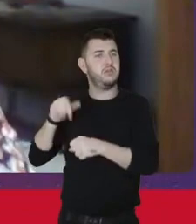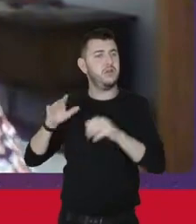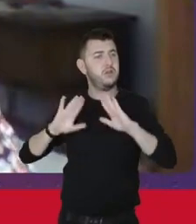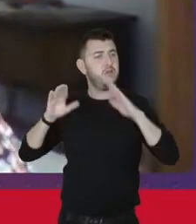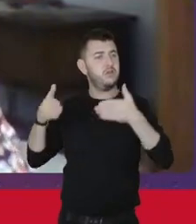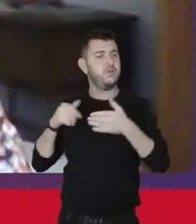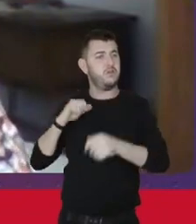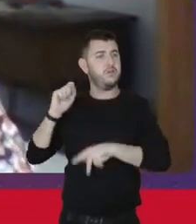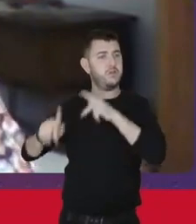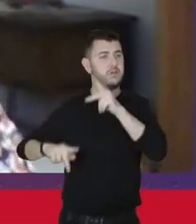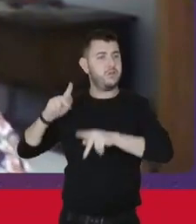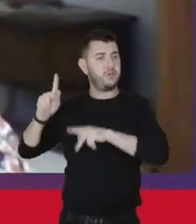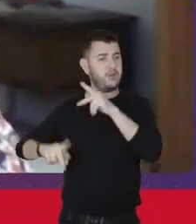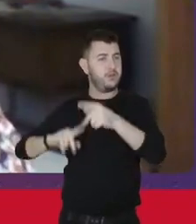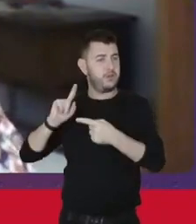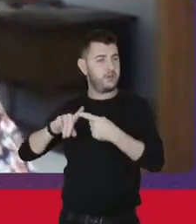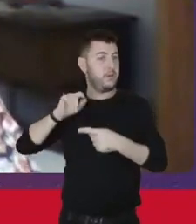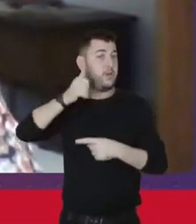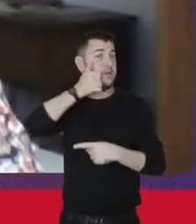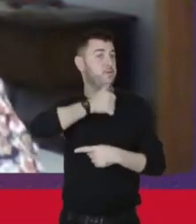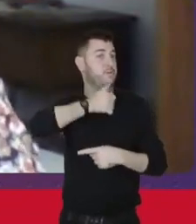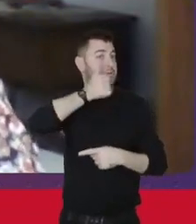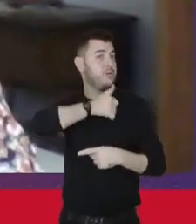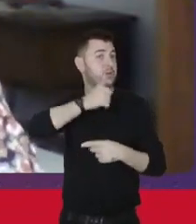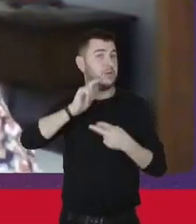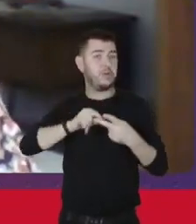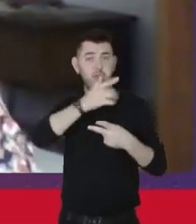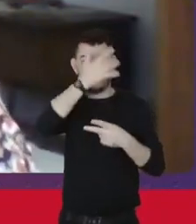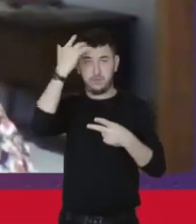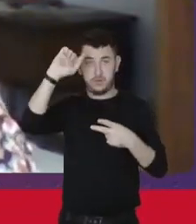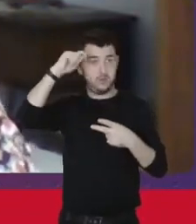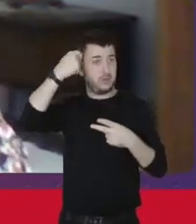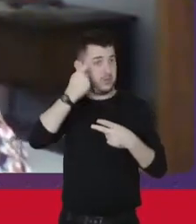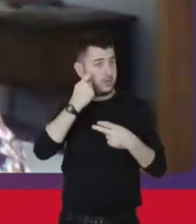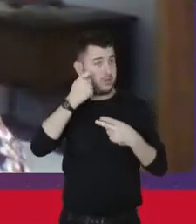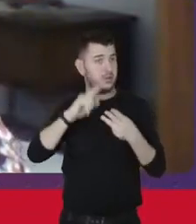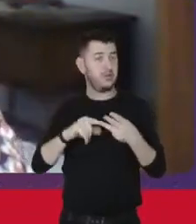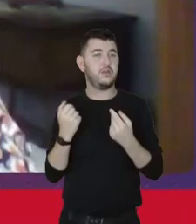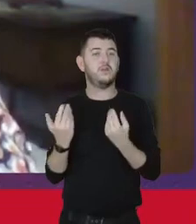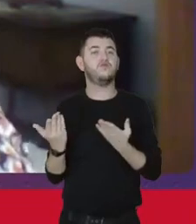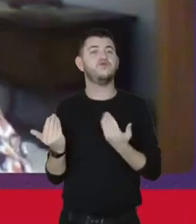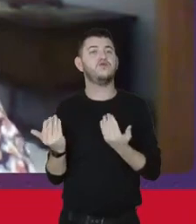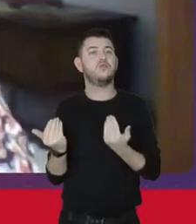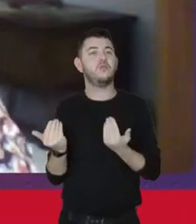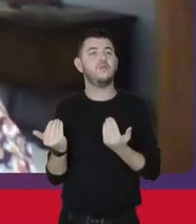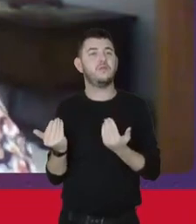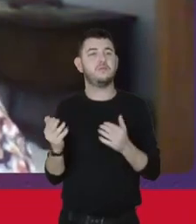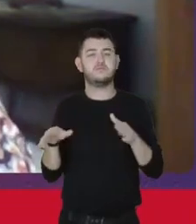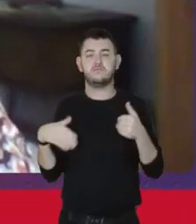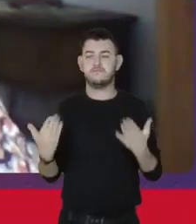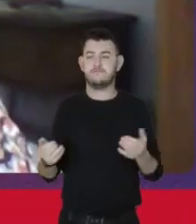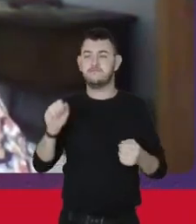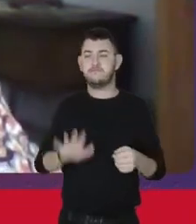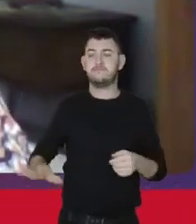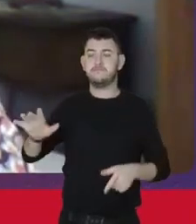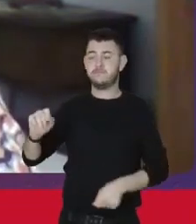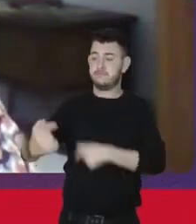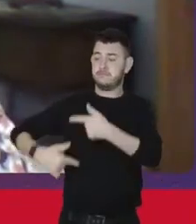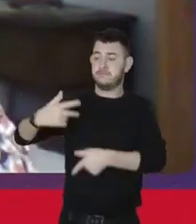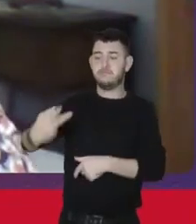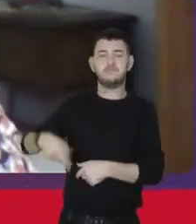população, as mulheres, as pessoas negras e os jovens. Então, o mercado de trabalho